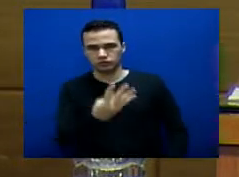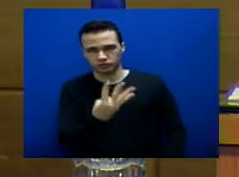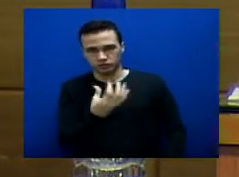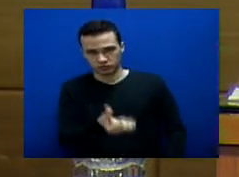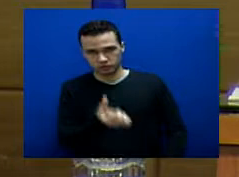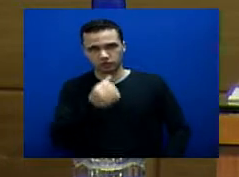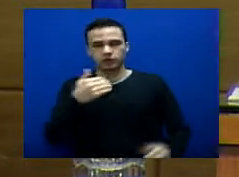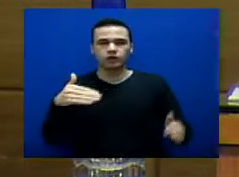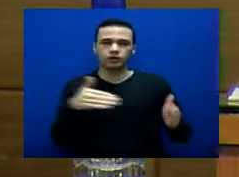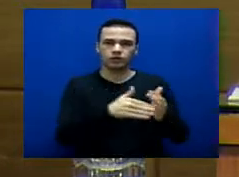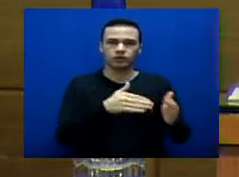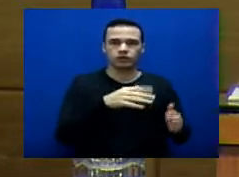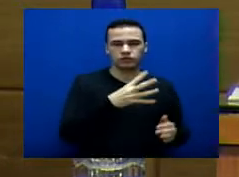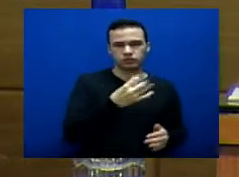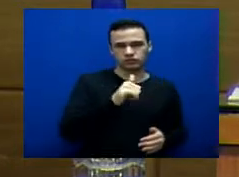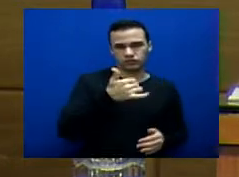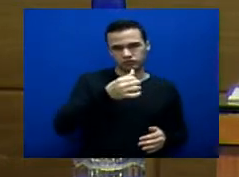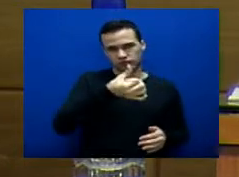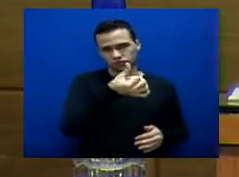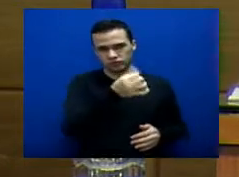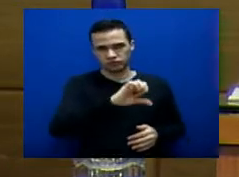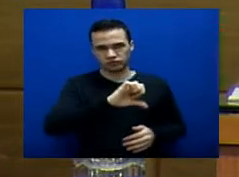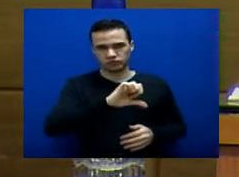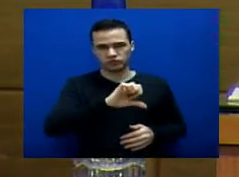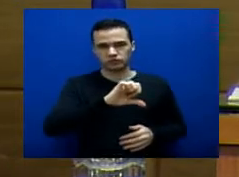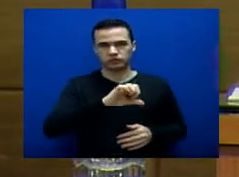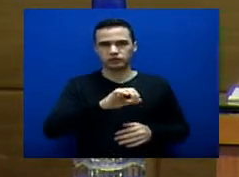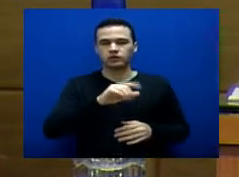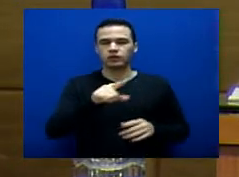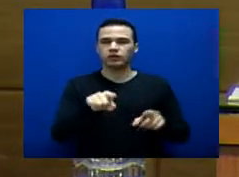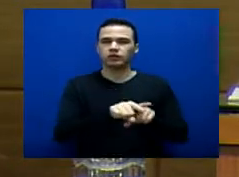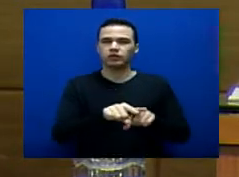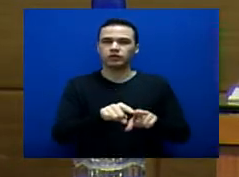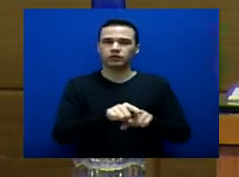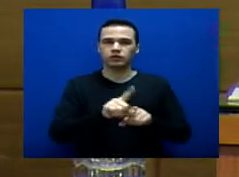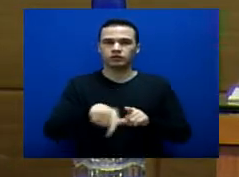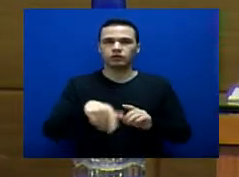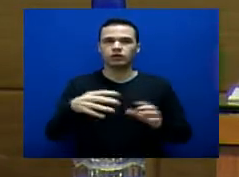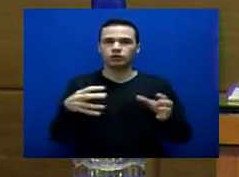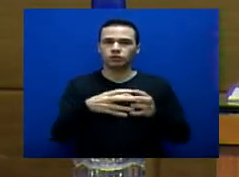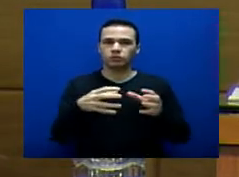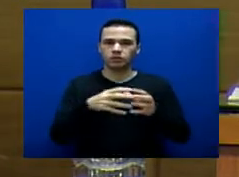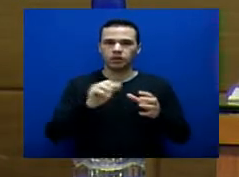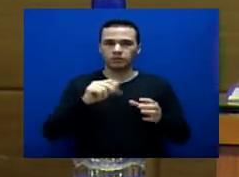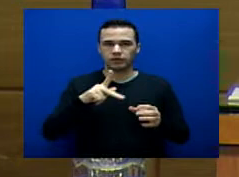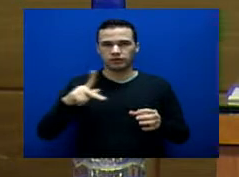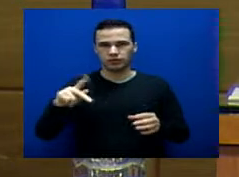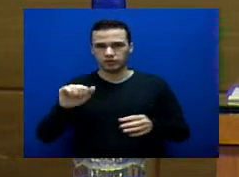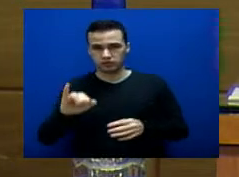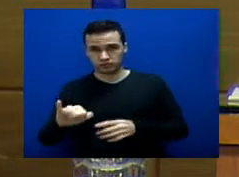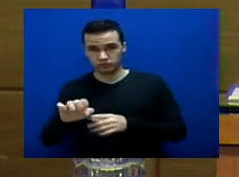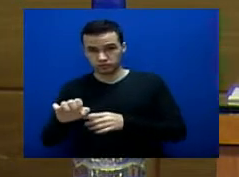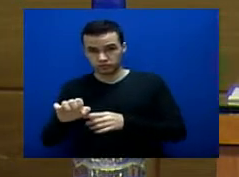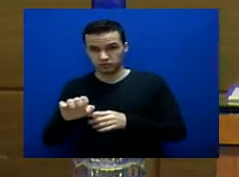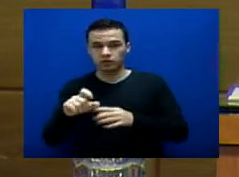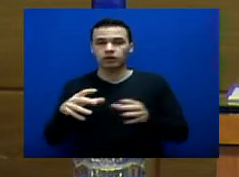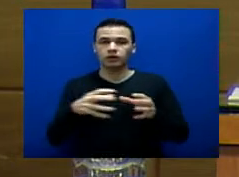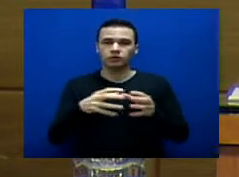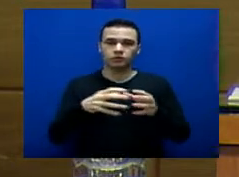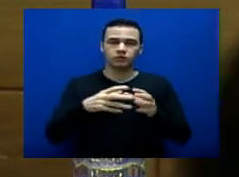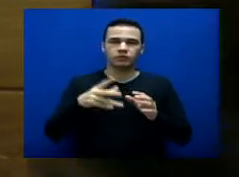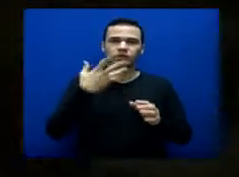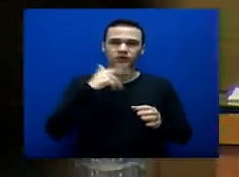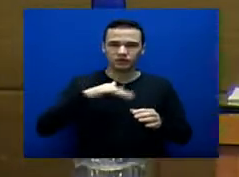2946 a 2960, ofícios das entidades APAI, Associação Criança Feliz,